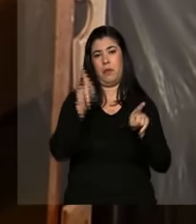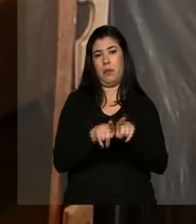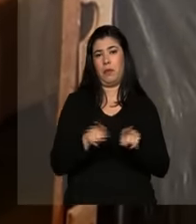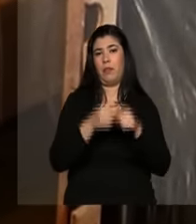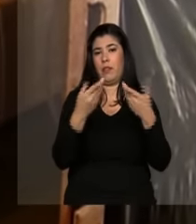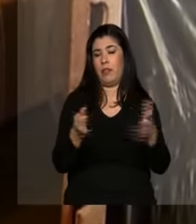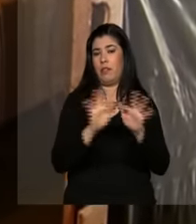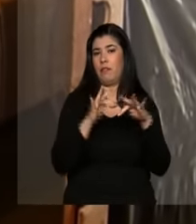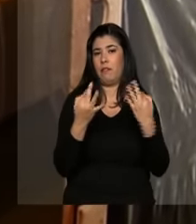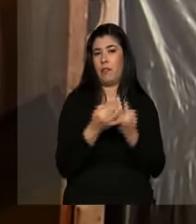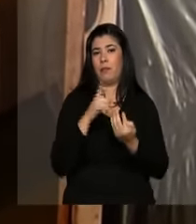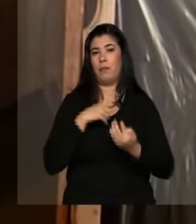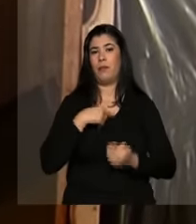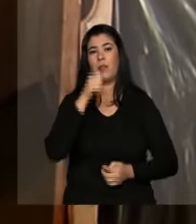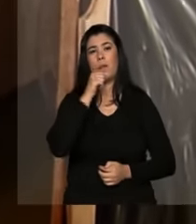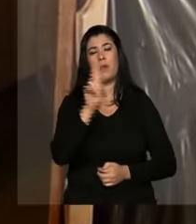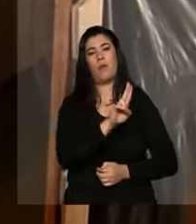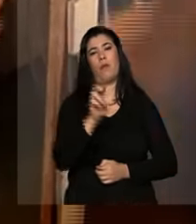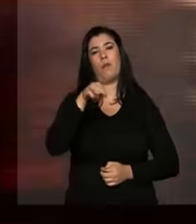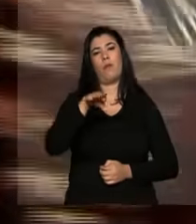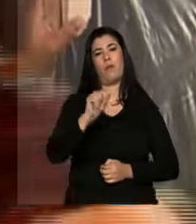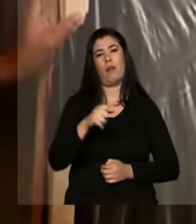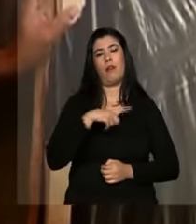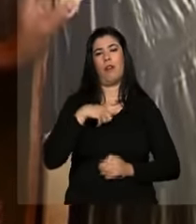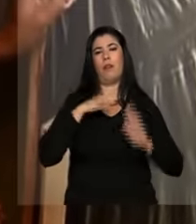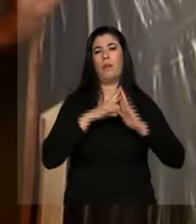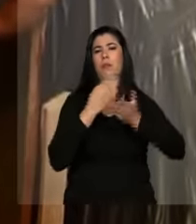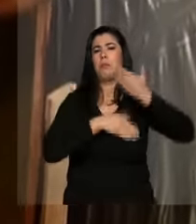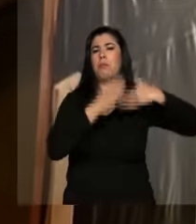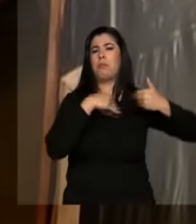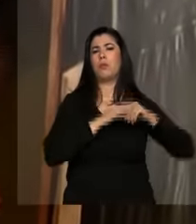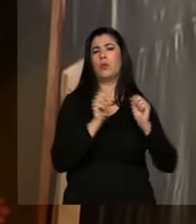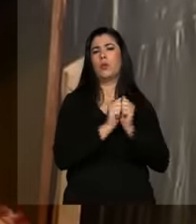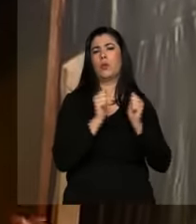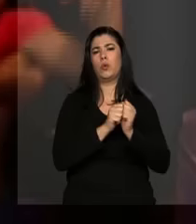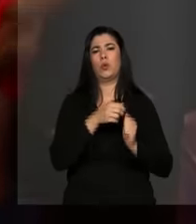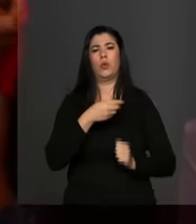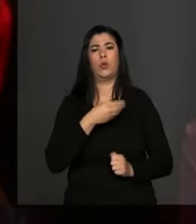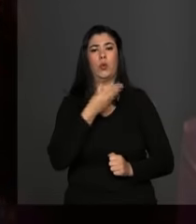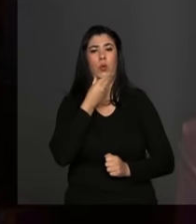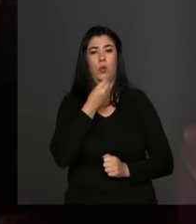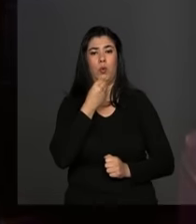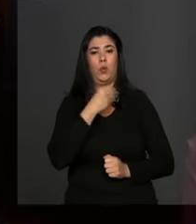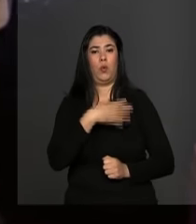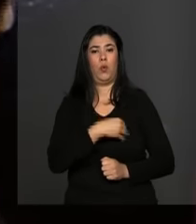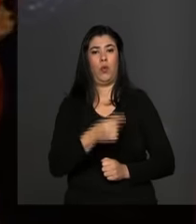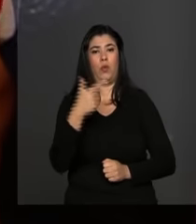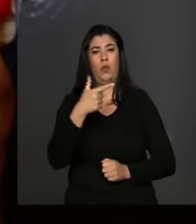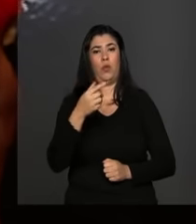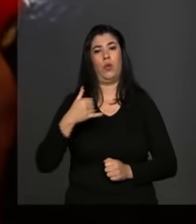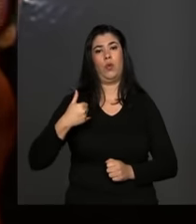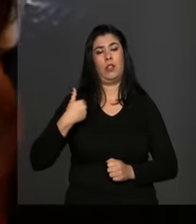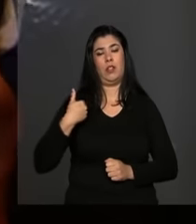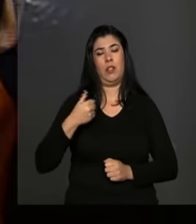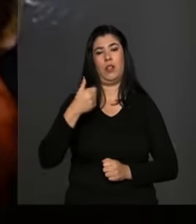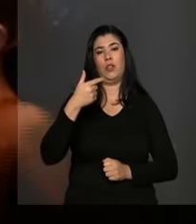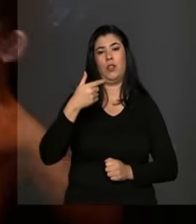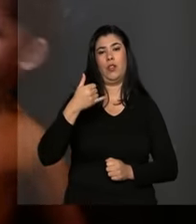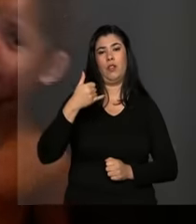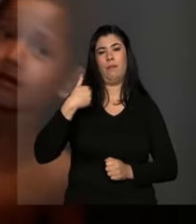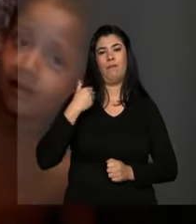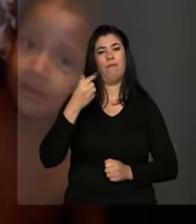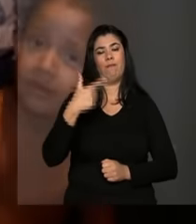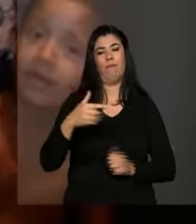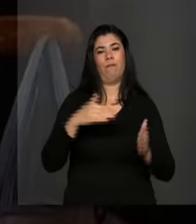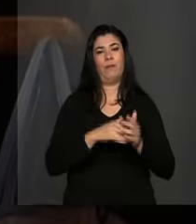famílias contempladas foi a da dona de casa Maria, que morava com o marido e os filhos de 2 e 4 anos numa região que foi alagada.